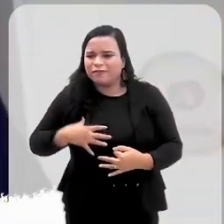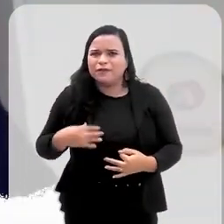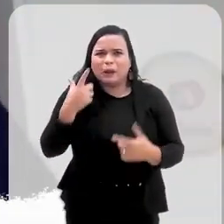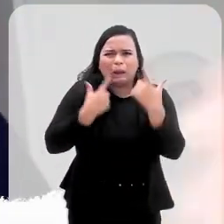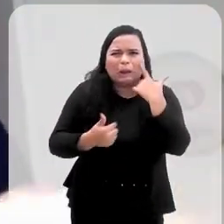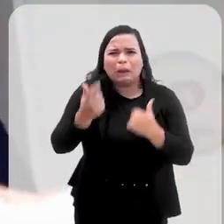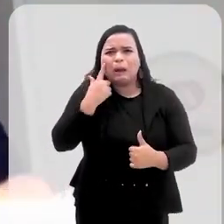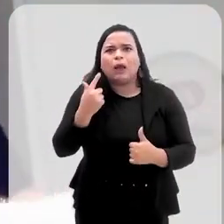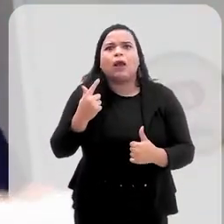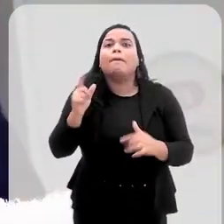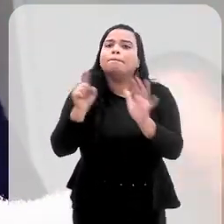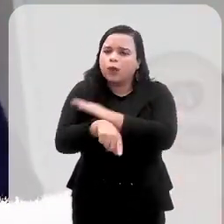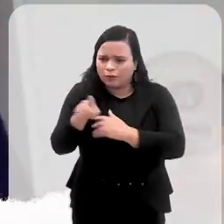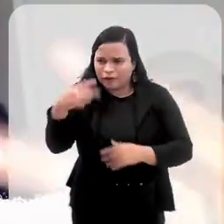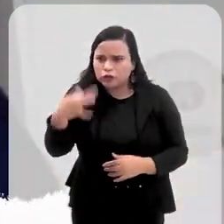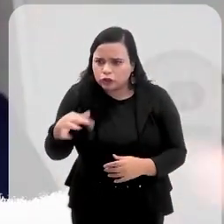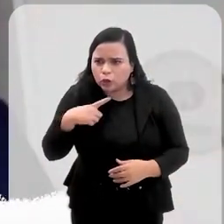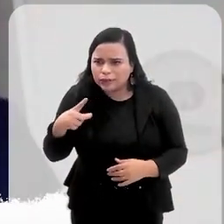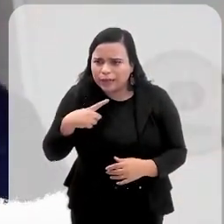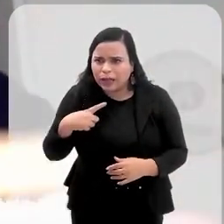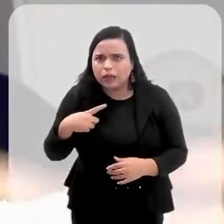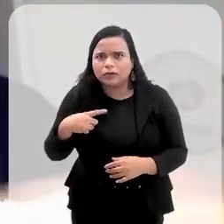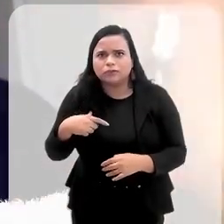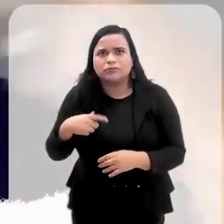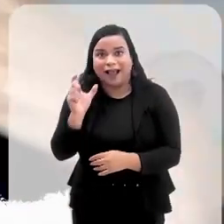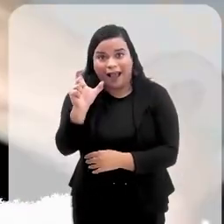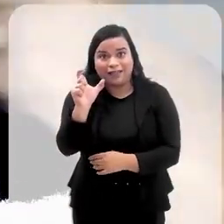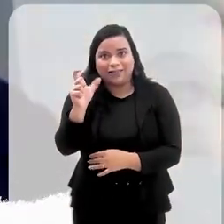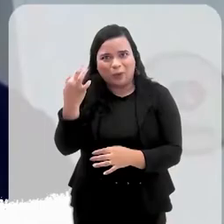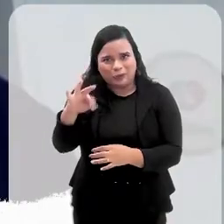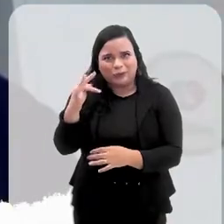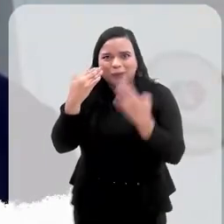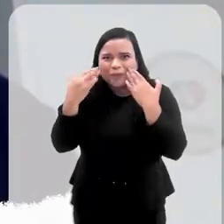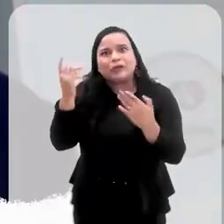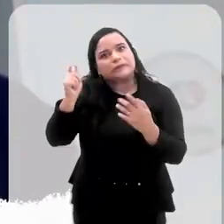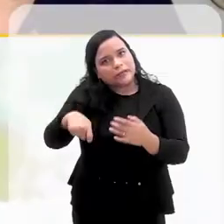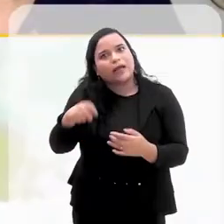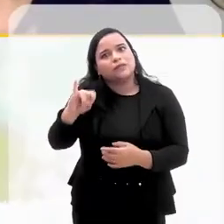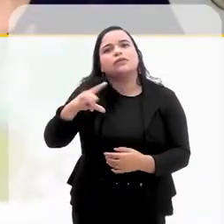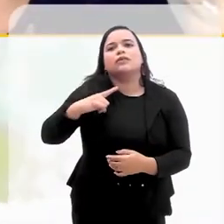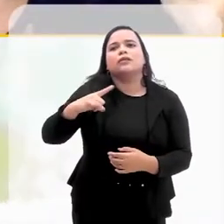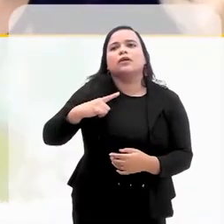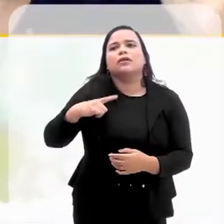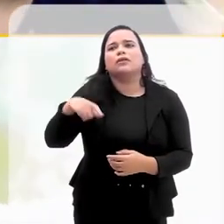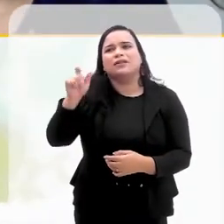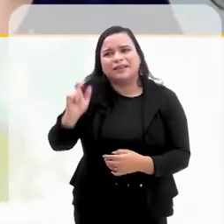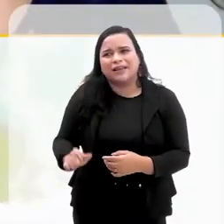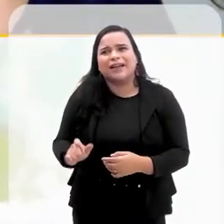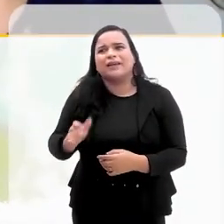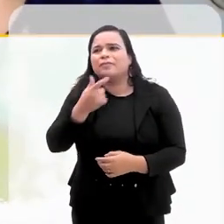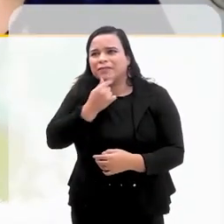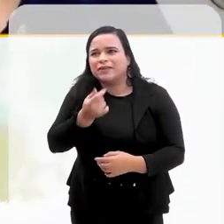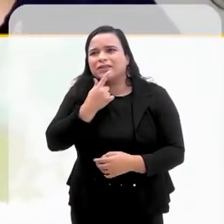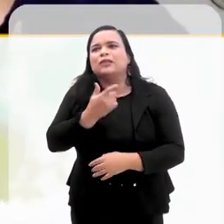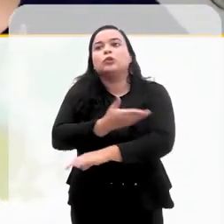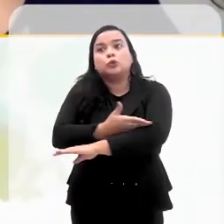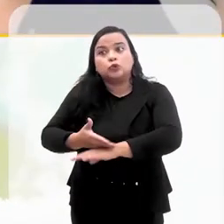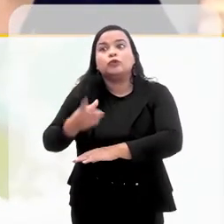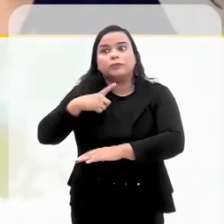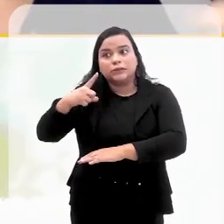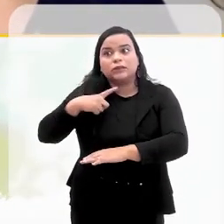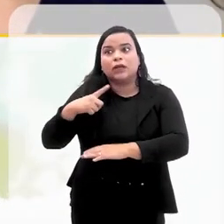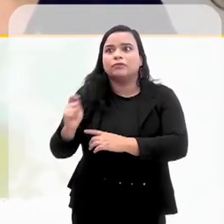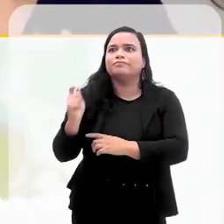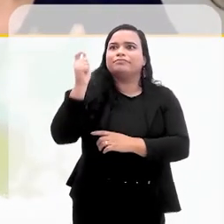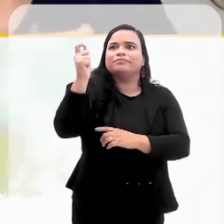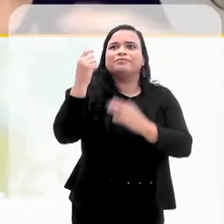tinha mania de levantar, essa que foi interessante, porque isso me despertou para a dor, que é algo muito importante. E